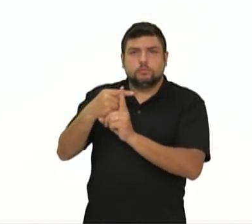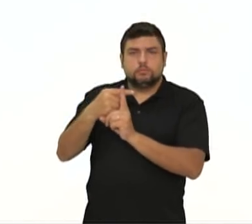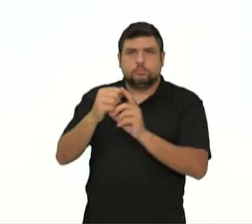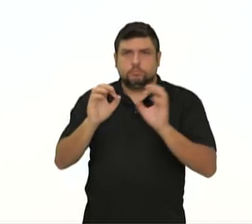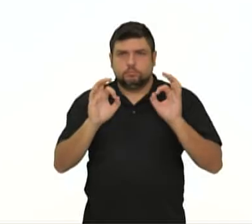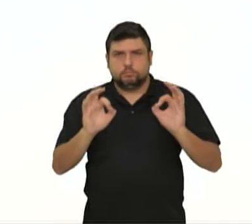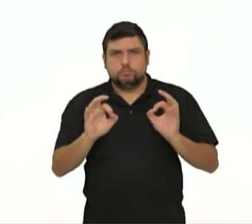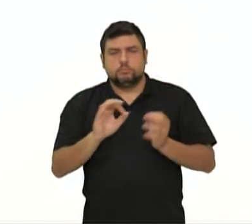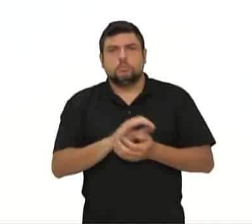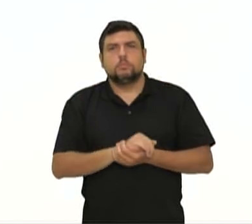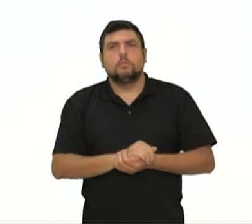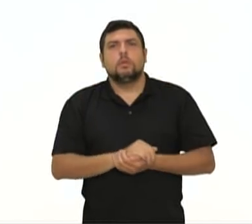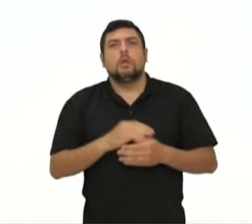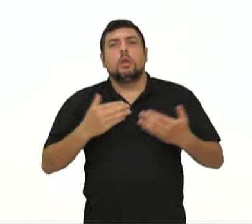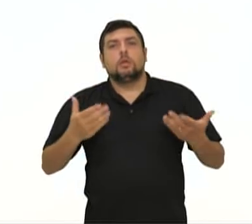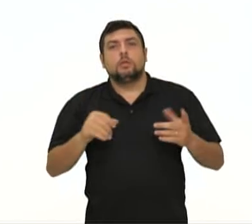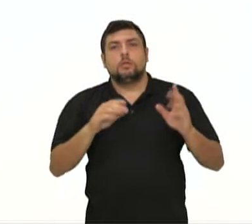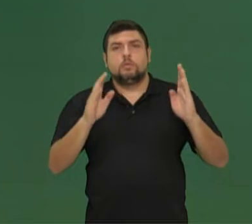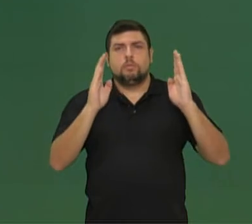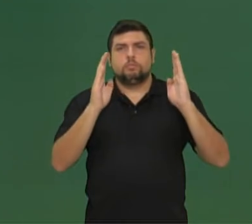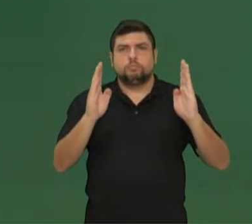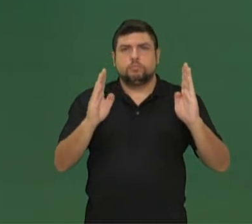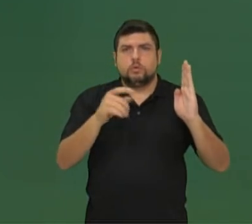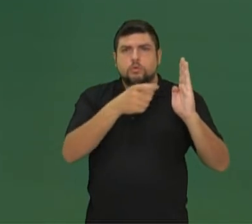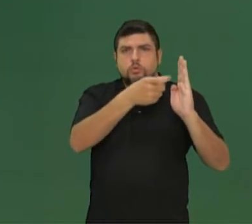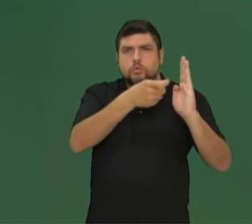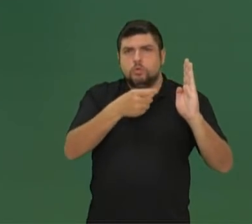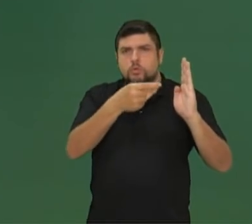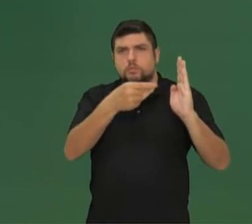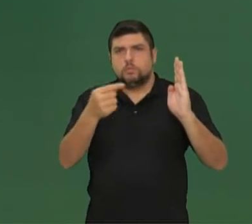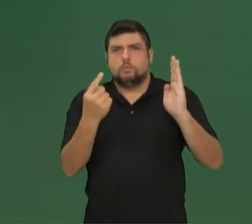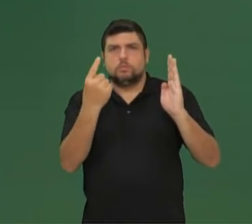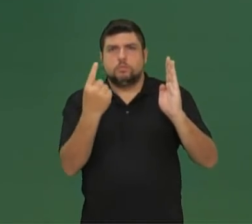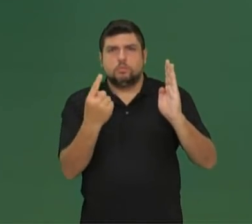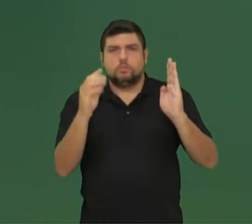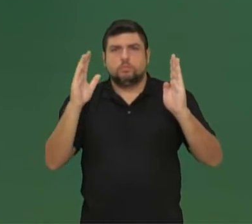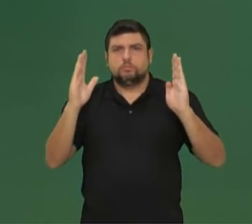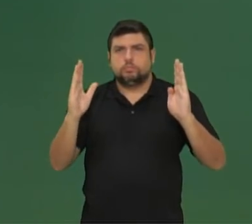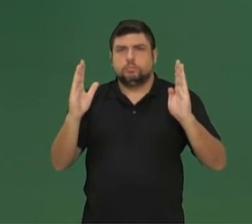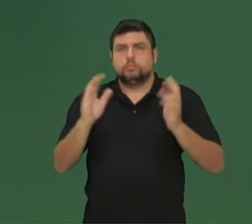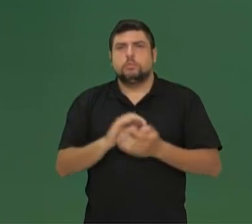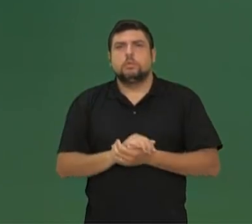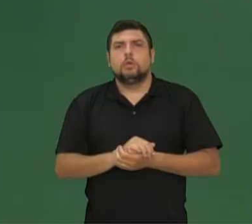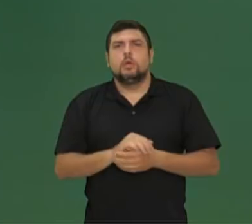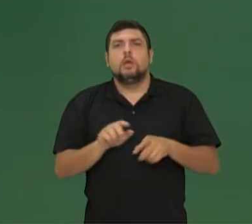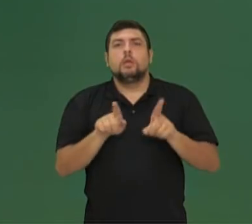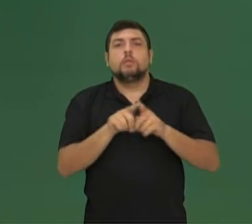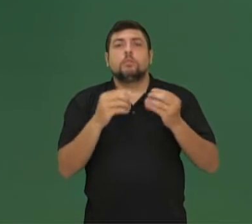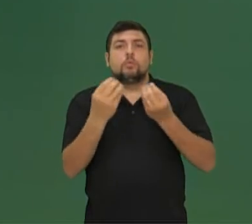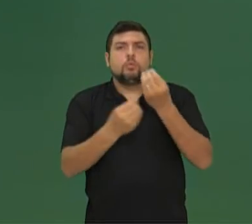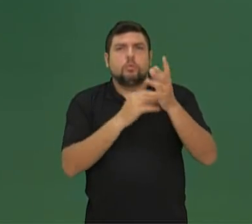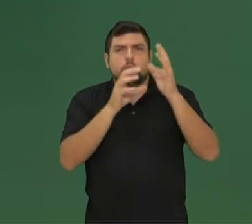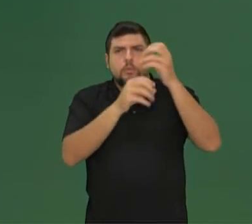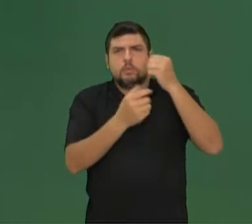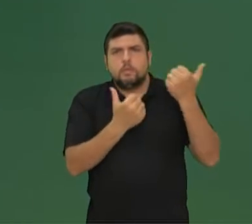Novo módulo, né? Módulo de x menos 1. E vamos verificar quais são os valores que vai acontecer, que vai aparecer e